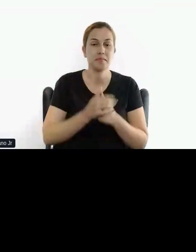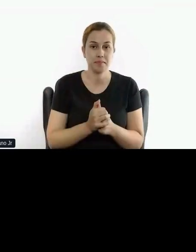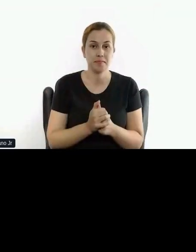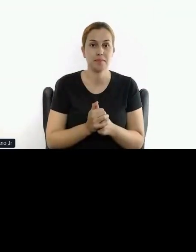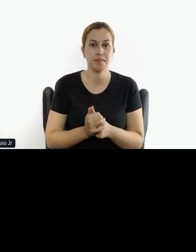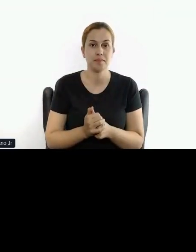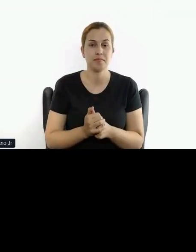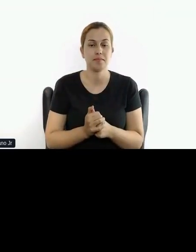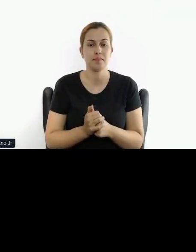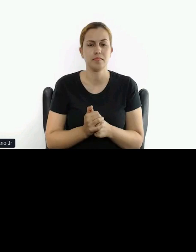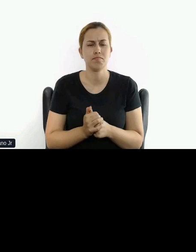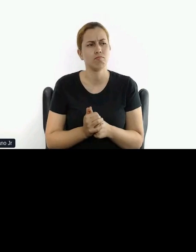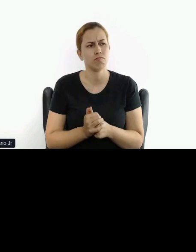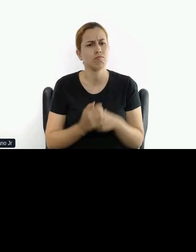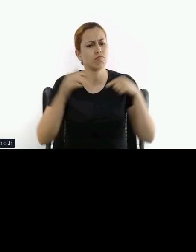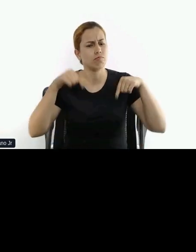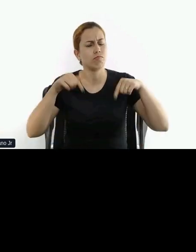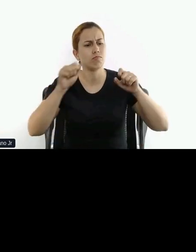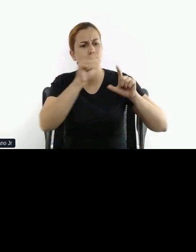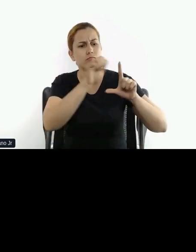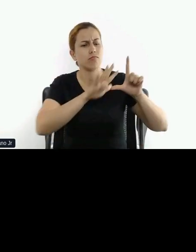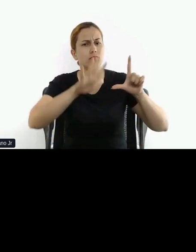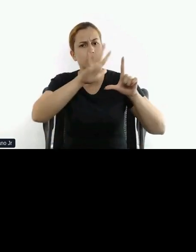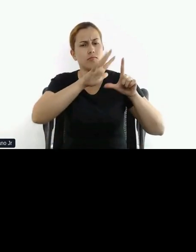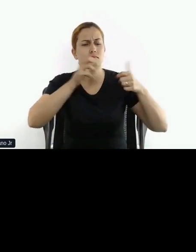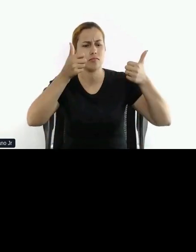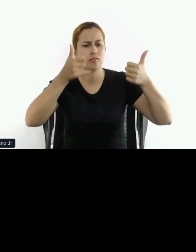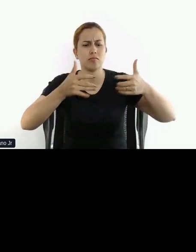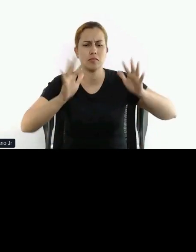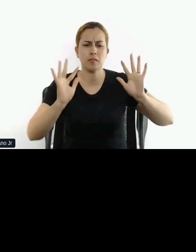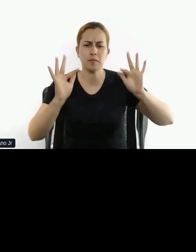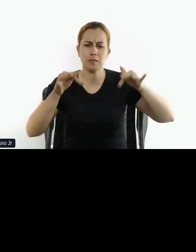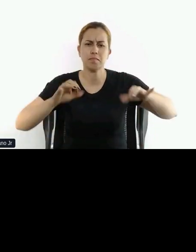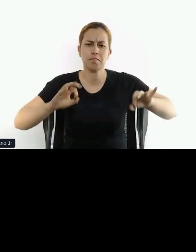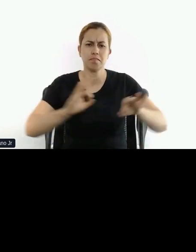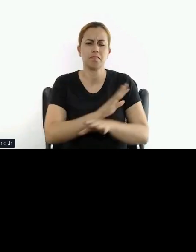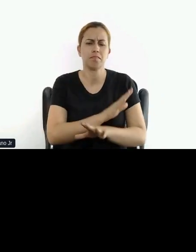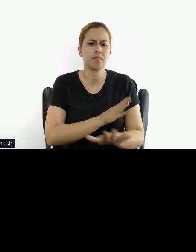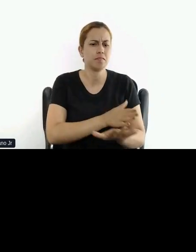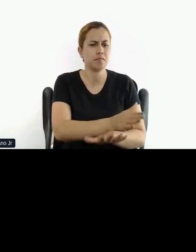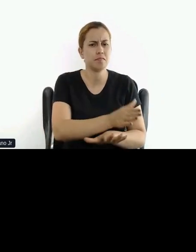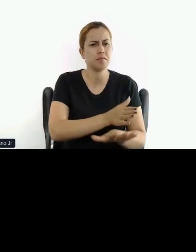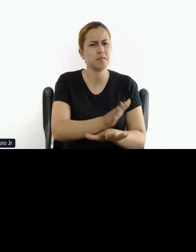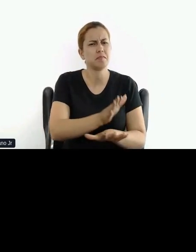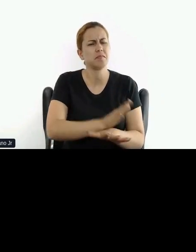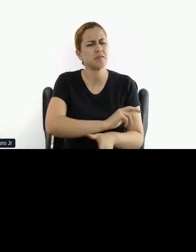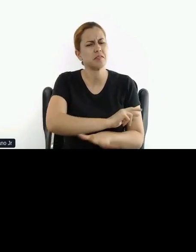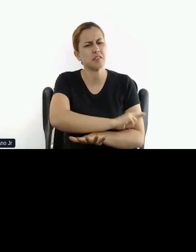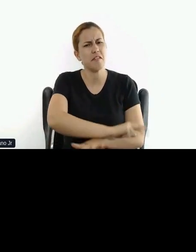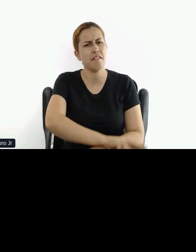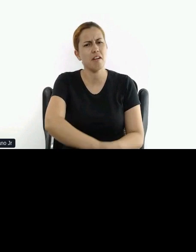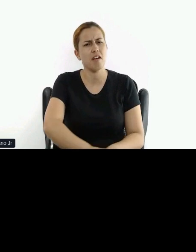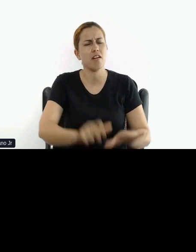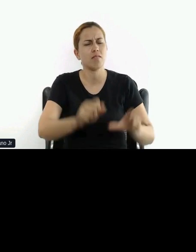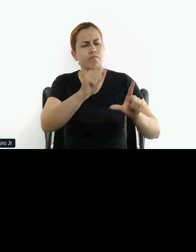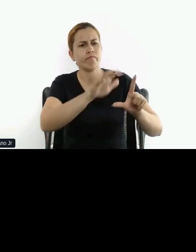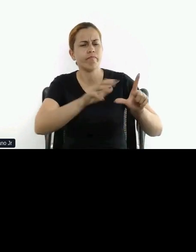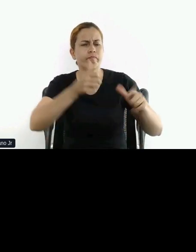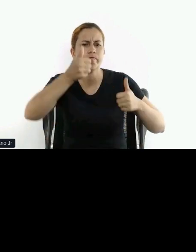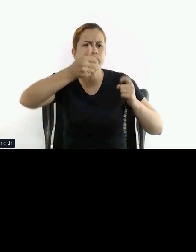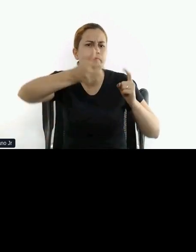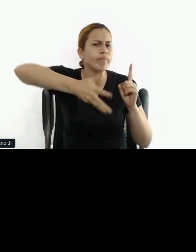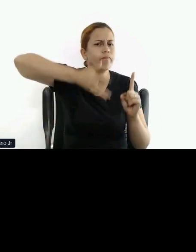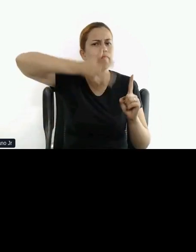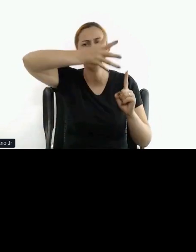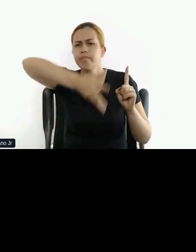E acho que aqui o painel ele vai dar um fechamento da nossa trilha, né, das diversas palestras que a gente teve aí ao longo do